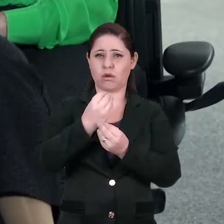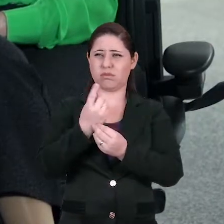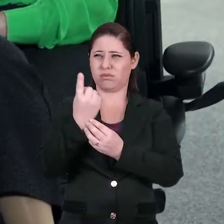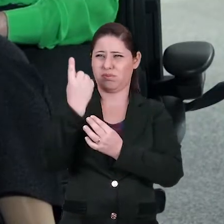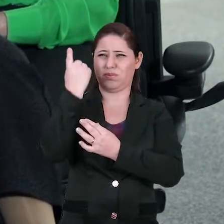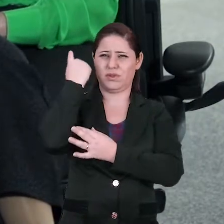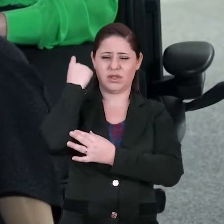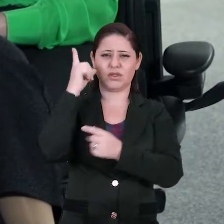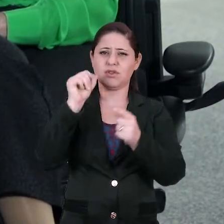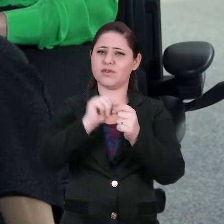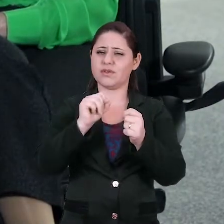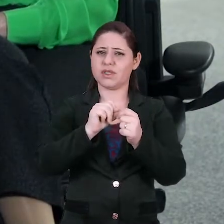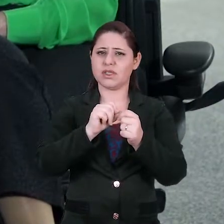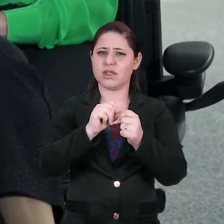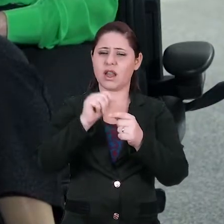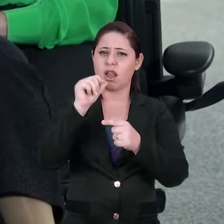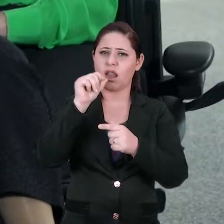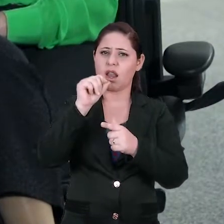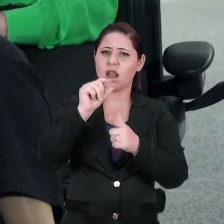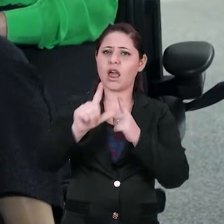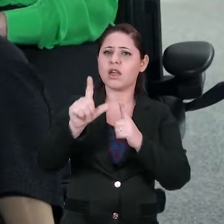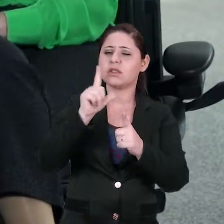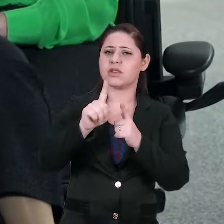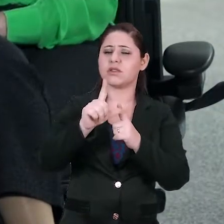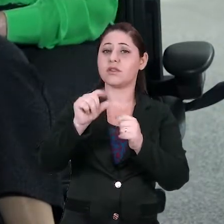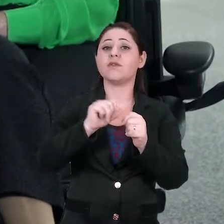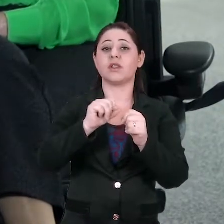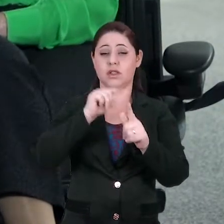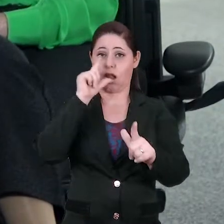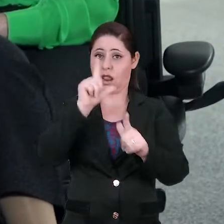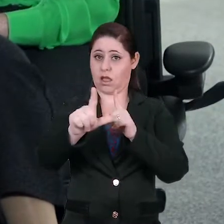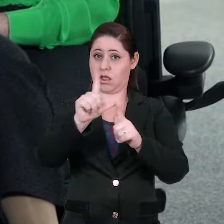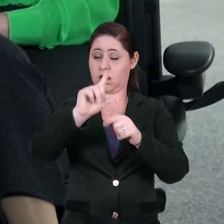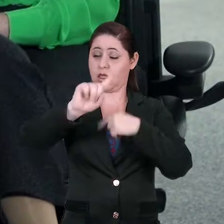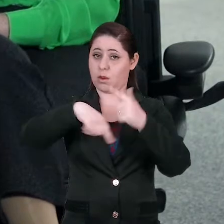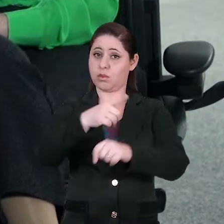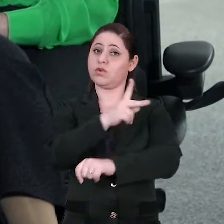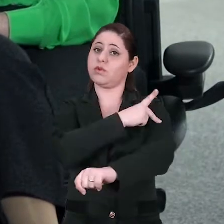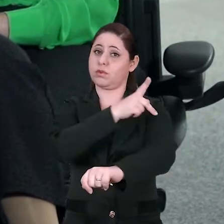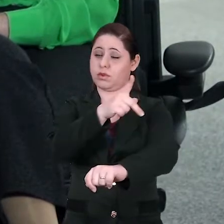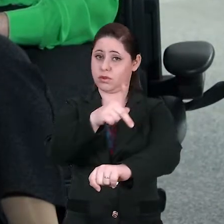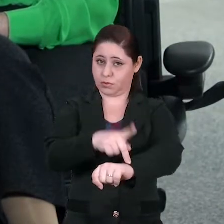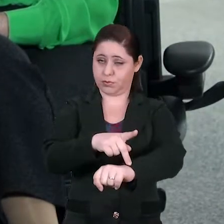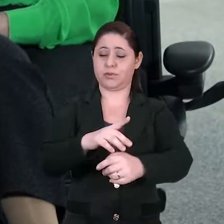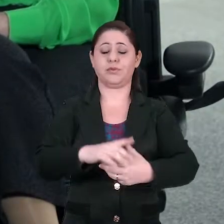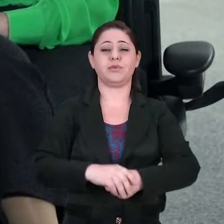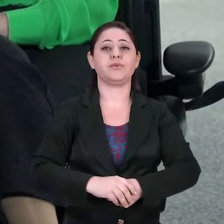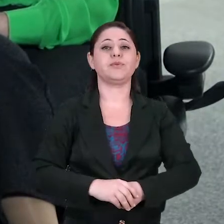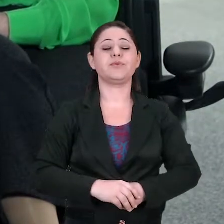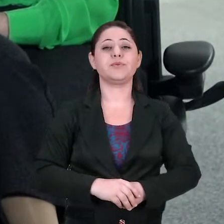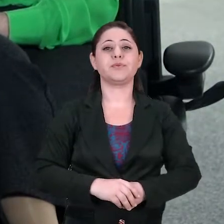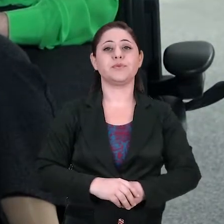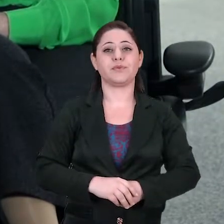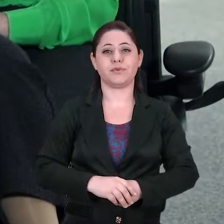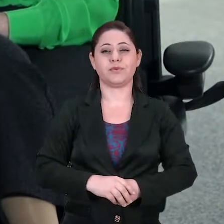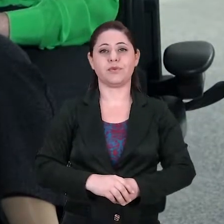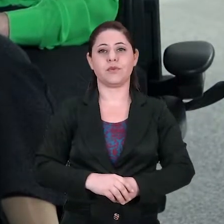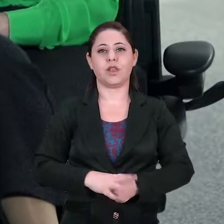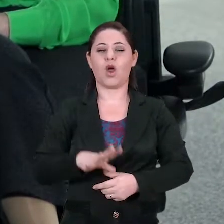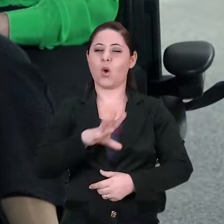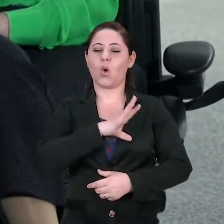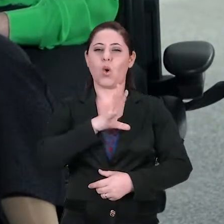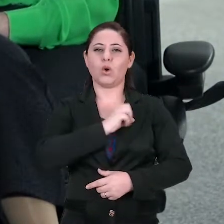né? Vem tudo lá de trás, ter feito... Você chegou a fazer letras ou fez letra também? É autora de livros também, né? Depois pedagogia.